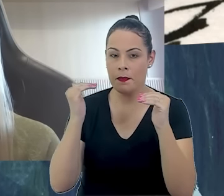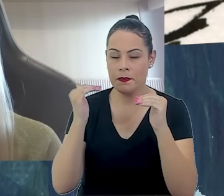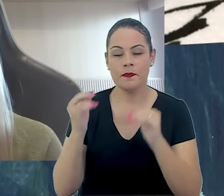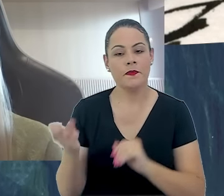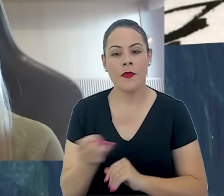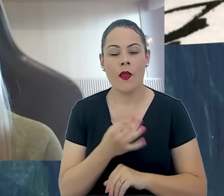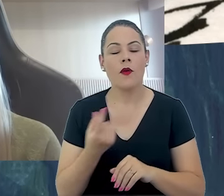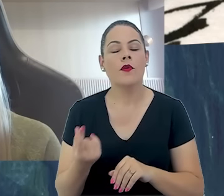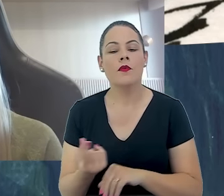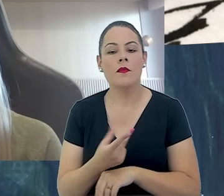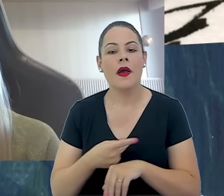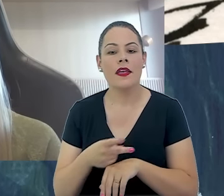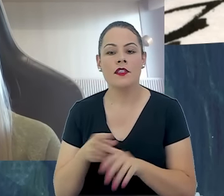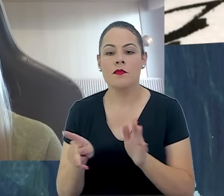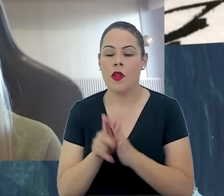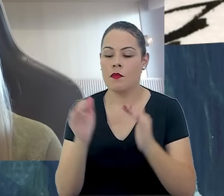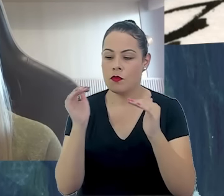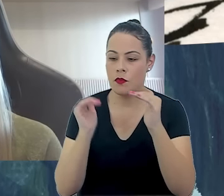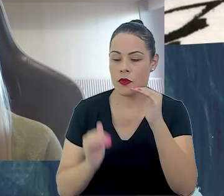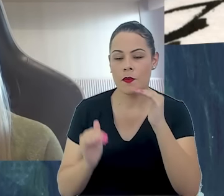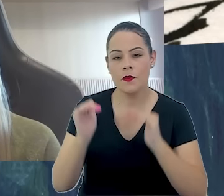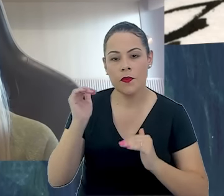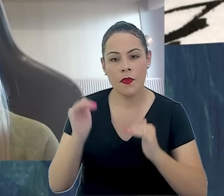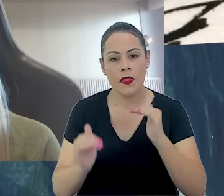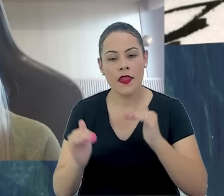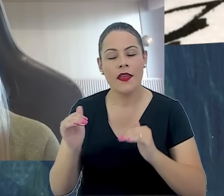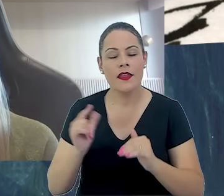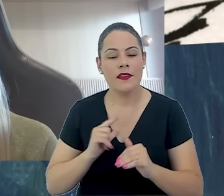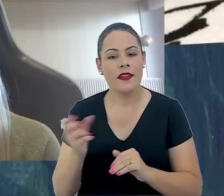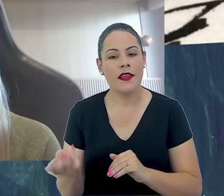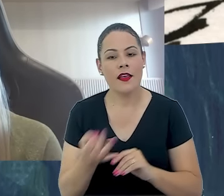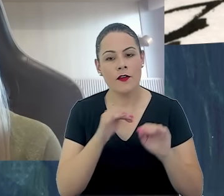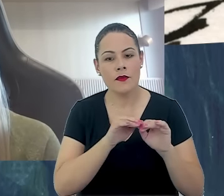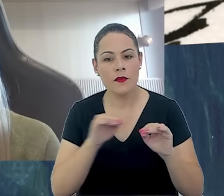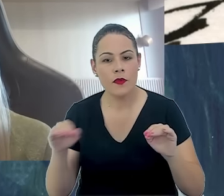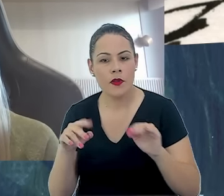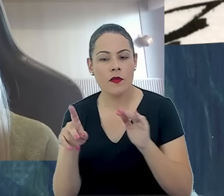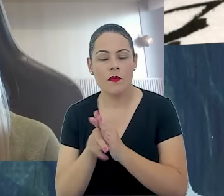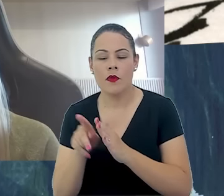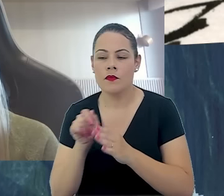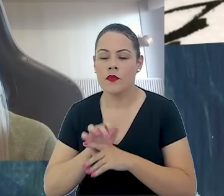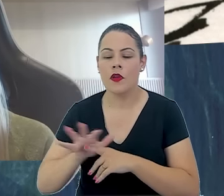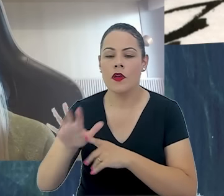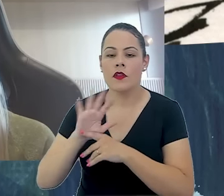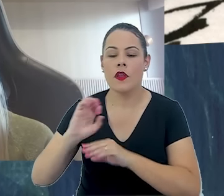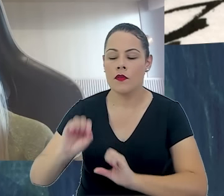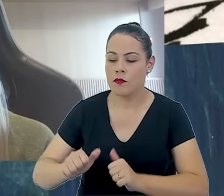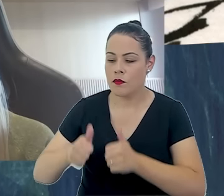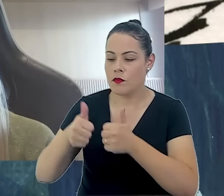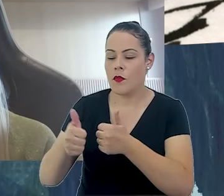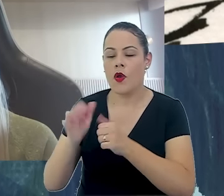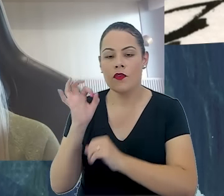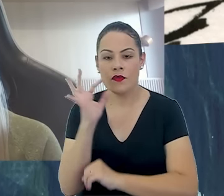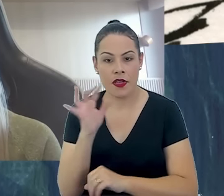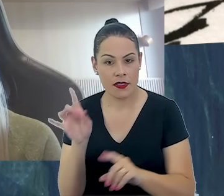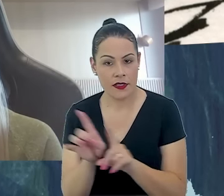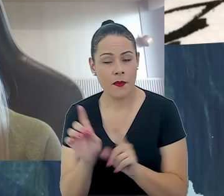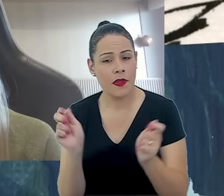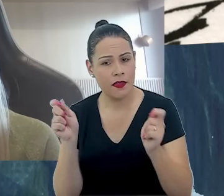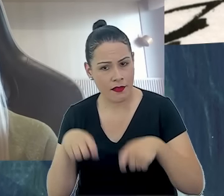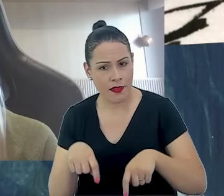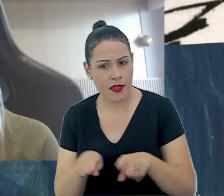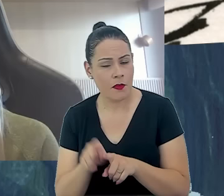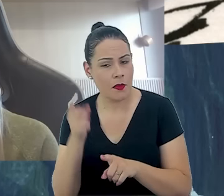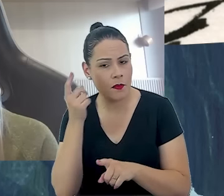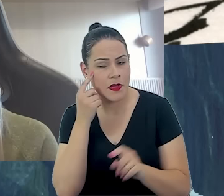AA, países que são investment grade. Existe um greenium, que é o prêmio de emissão desses bônus verdes, que inclusive pode